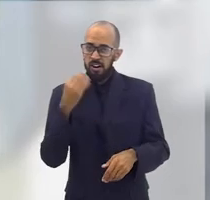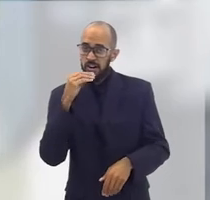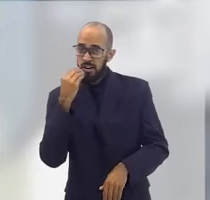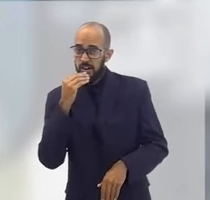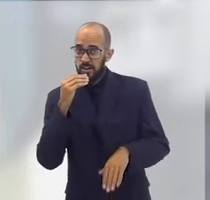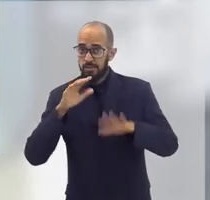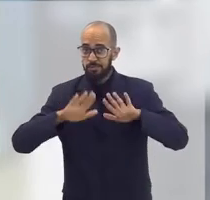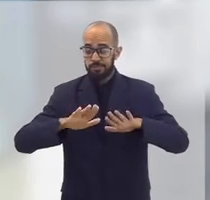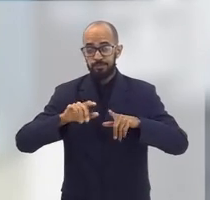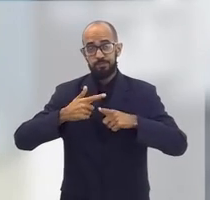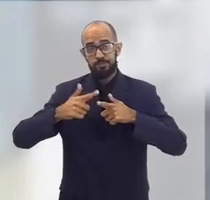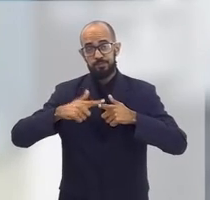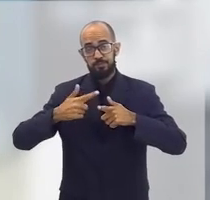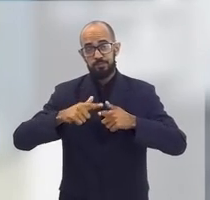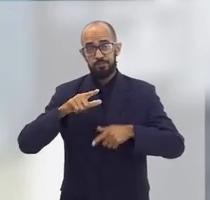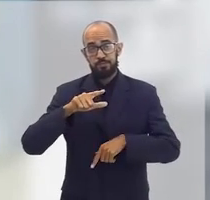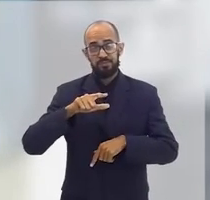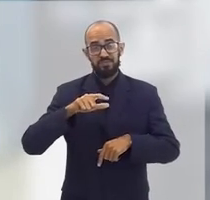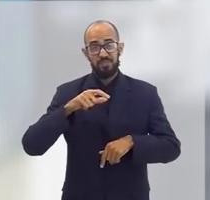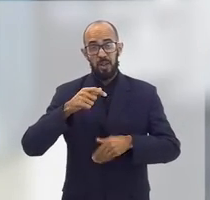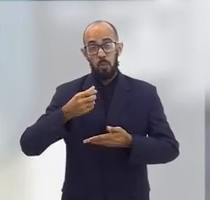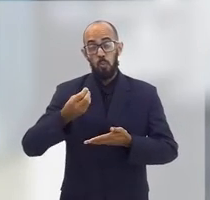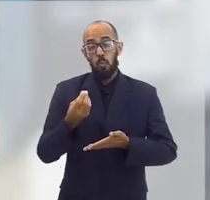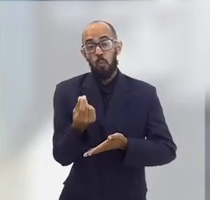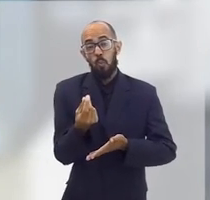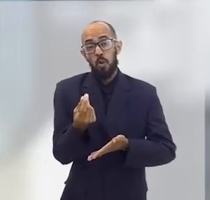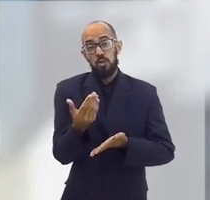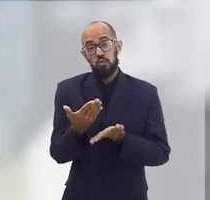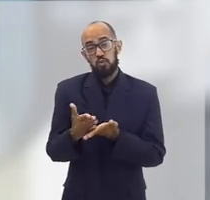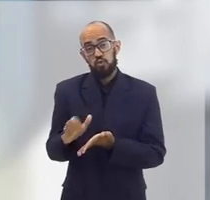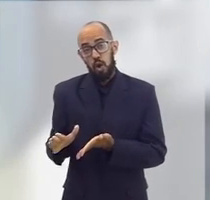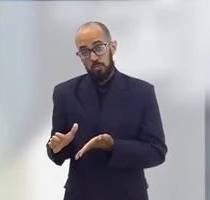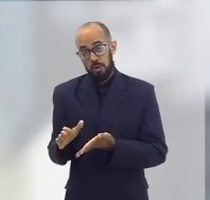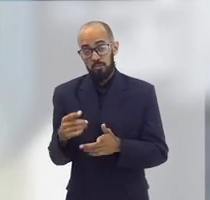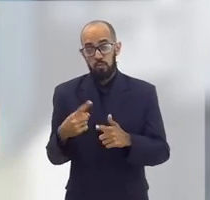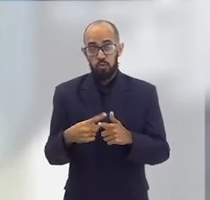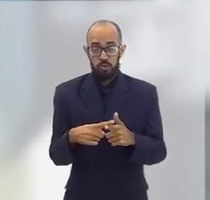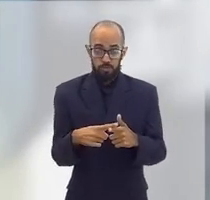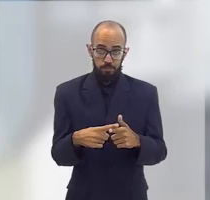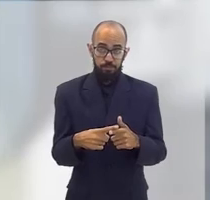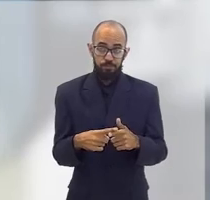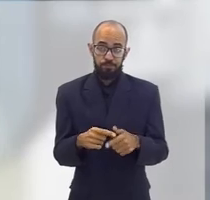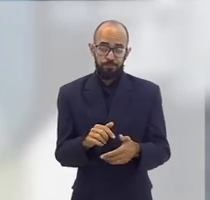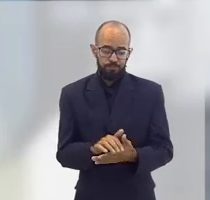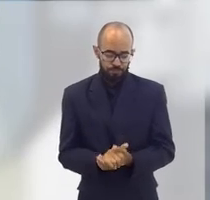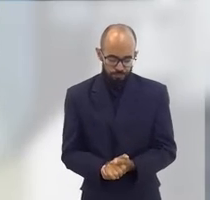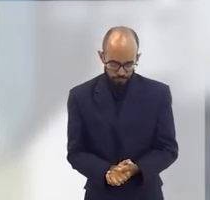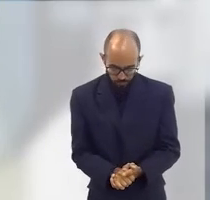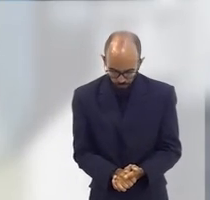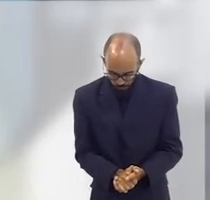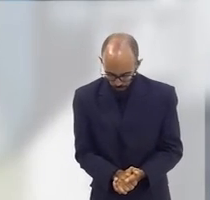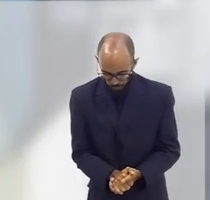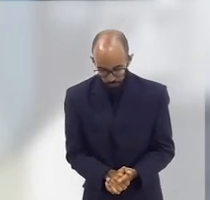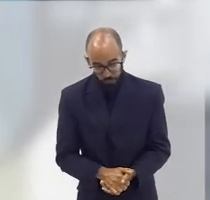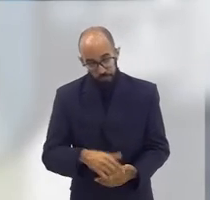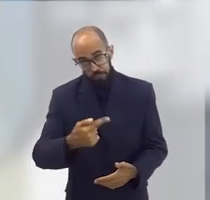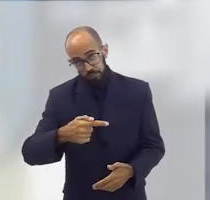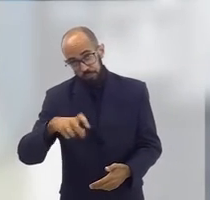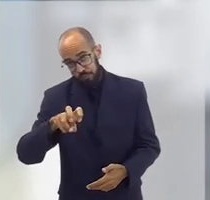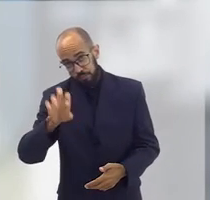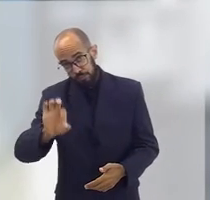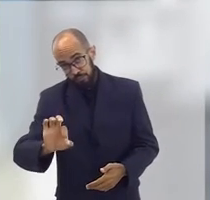caixa efetivamente. O problema é a margem de lucro, é quanto sobra desse caixa, por uma razão muito simples. A gente